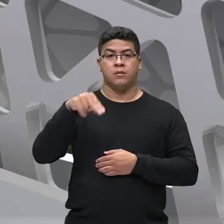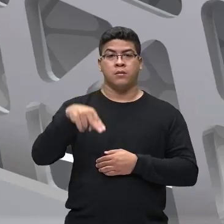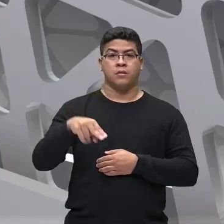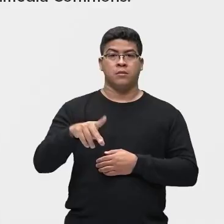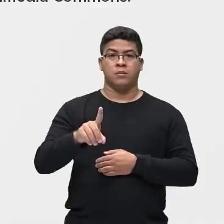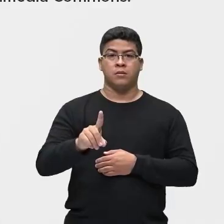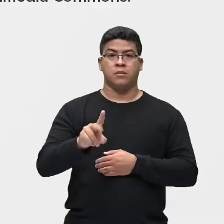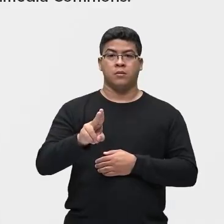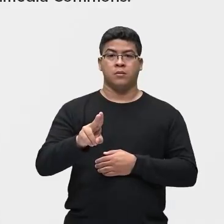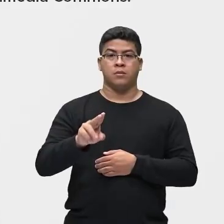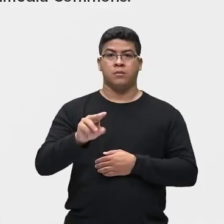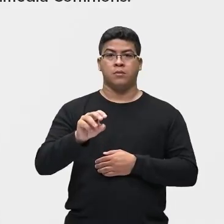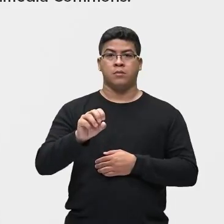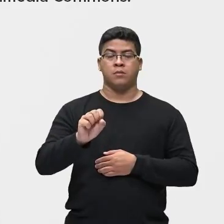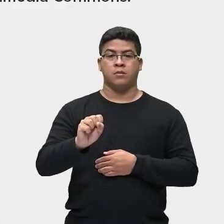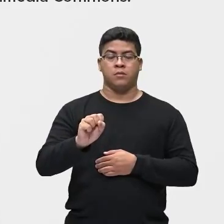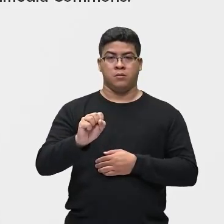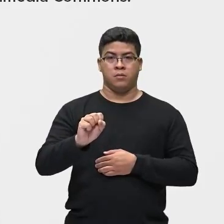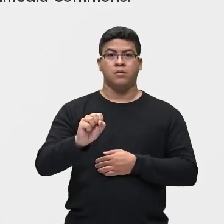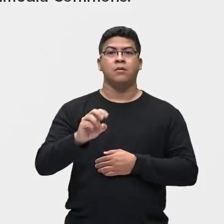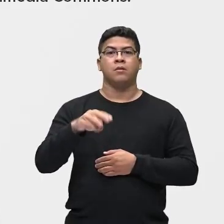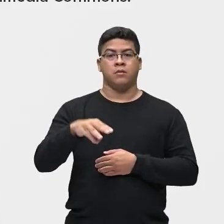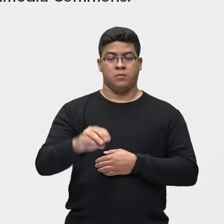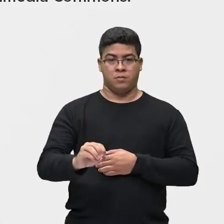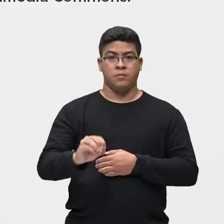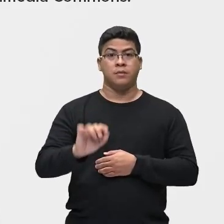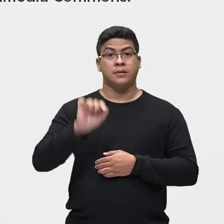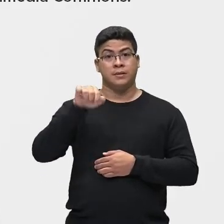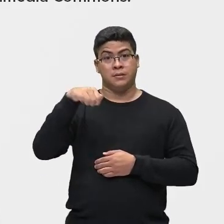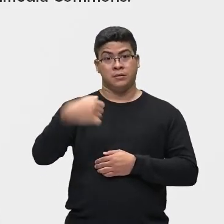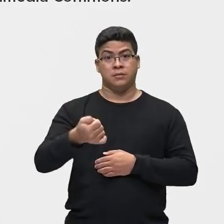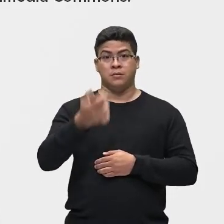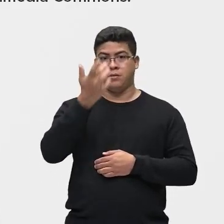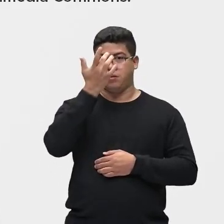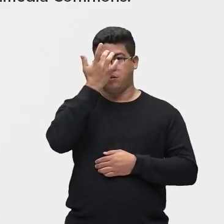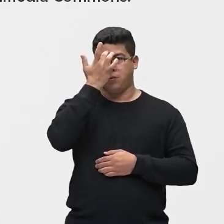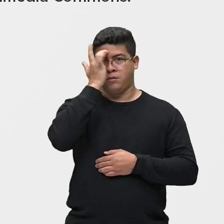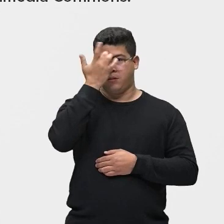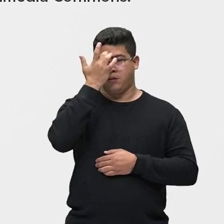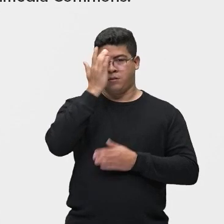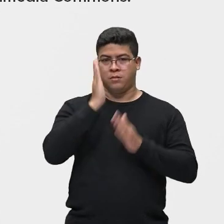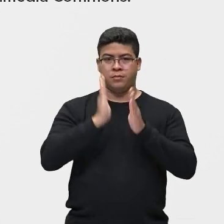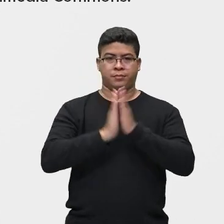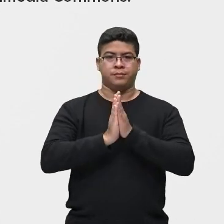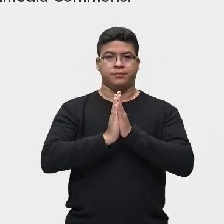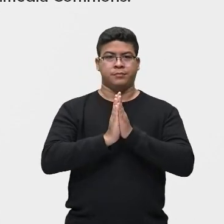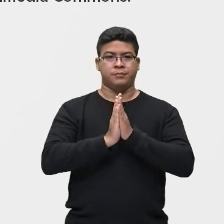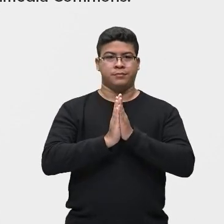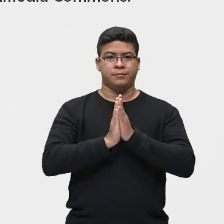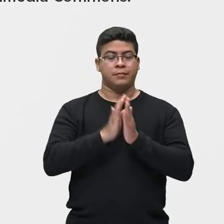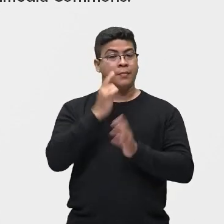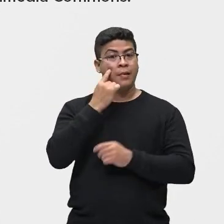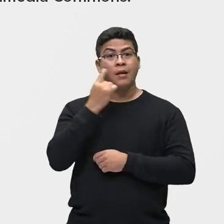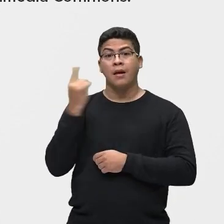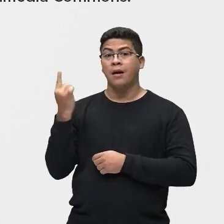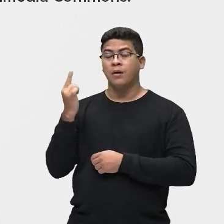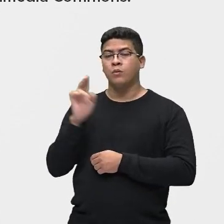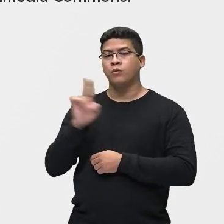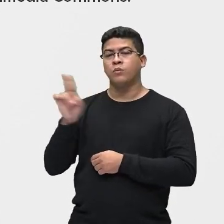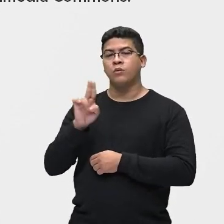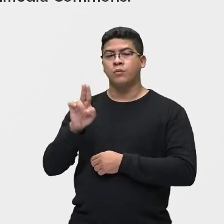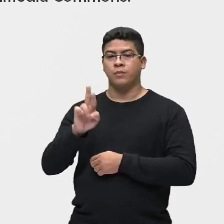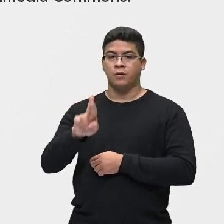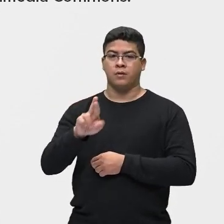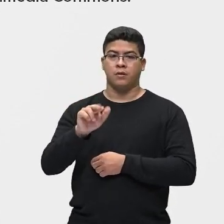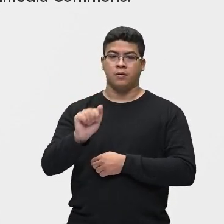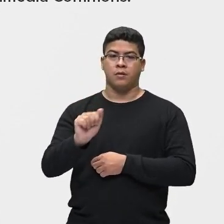Ravi Shankar. E ele é um líder religioso do indiano, da Índia. Ele é hindu.